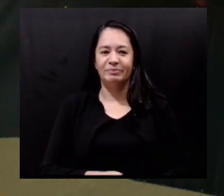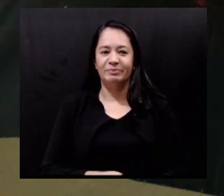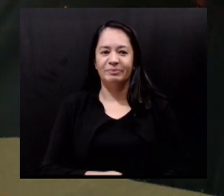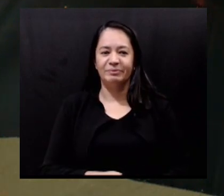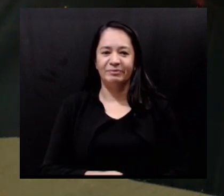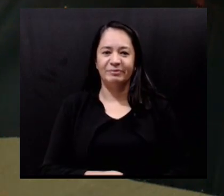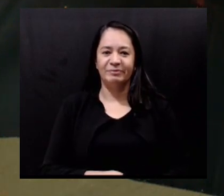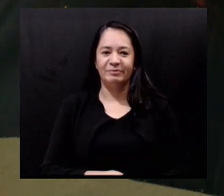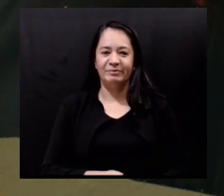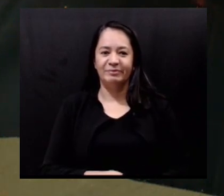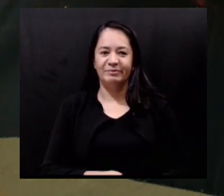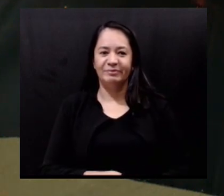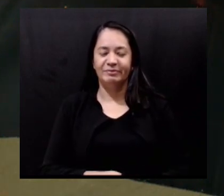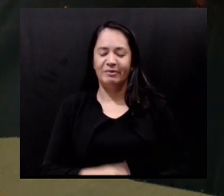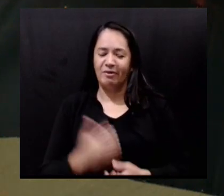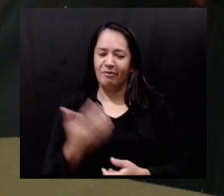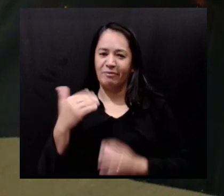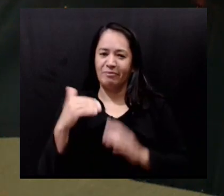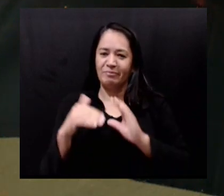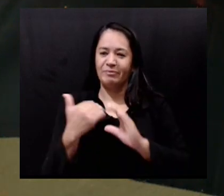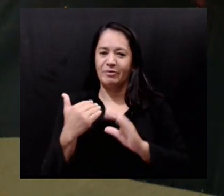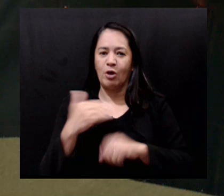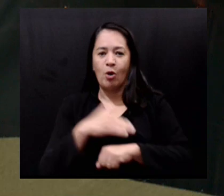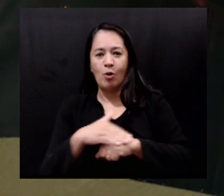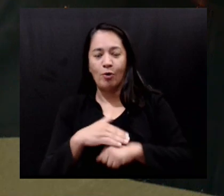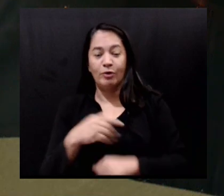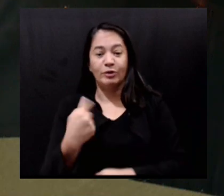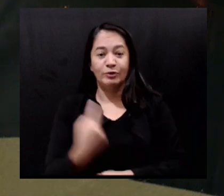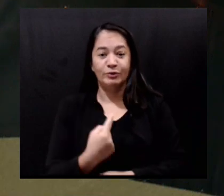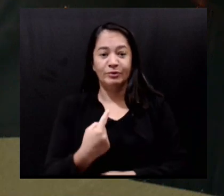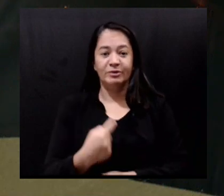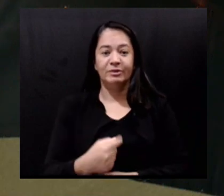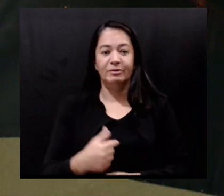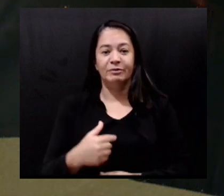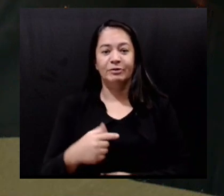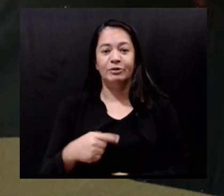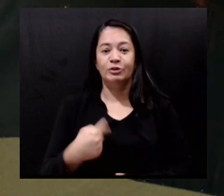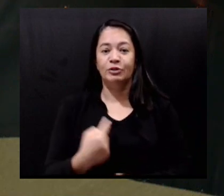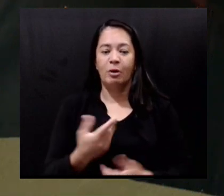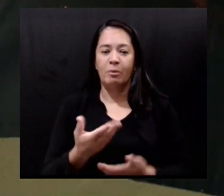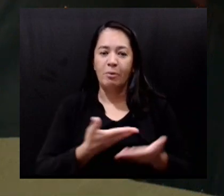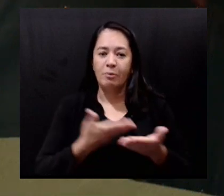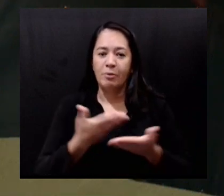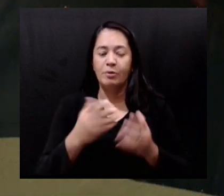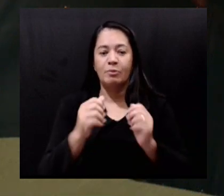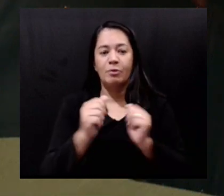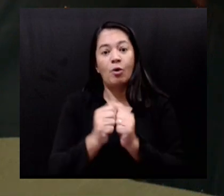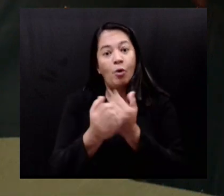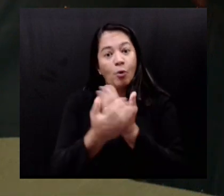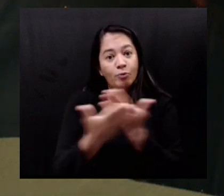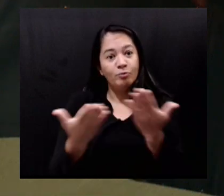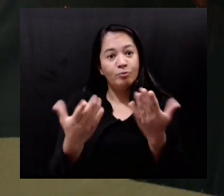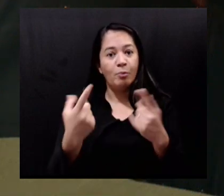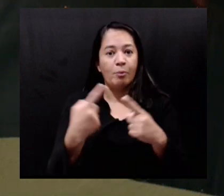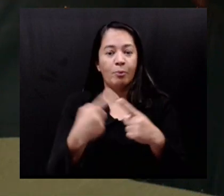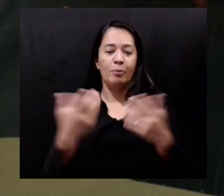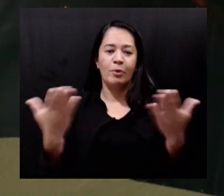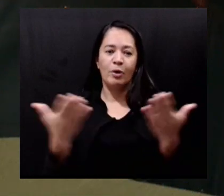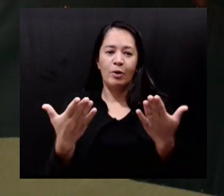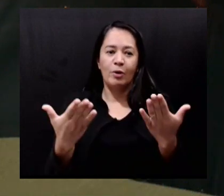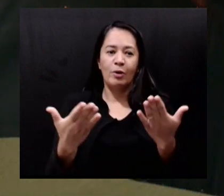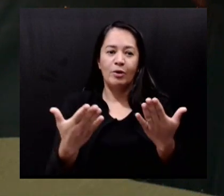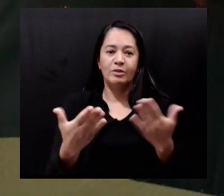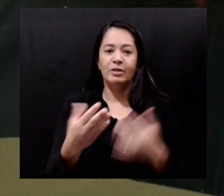19978293776. Manda para a gente, conversa conosco. Daqui a pouquinho a gente interage com você, porque agora eu trago oportunidade